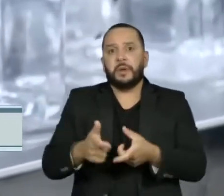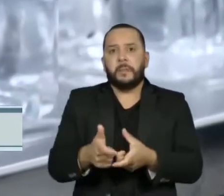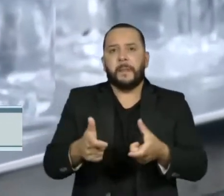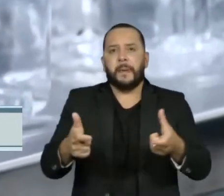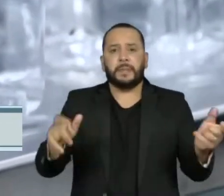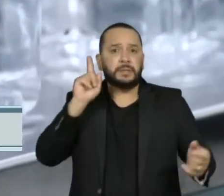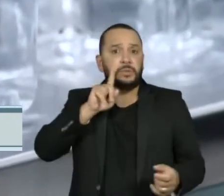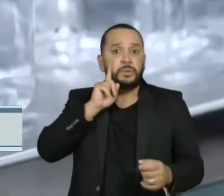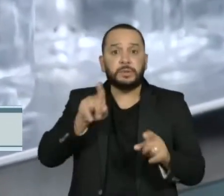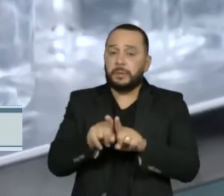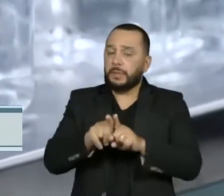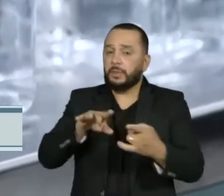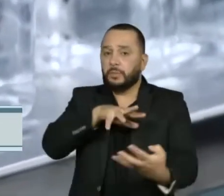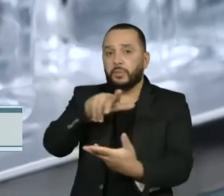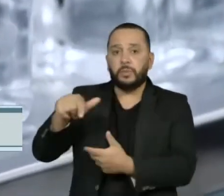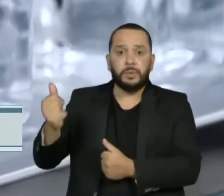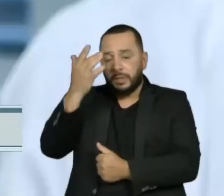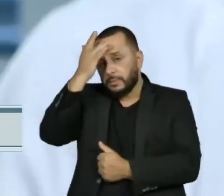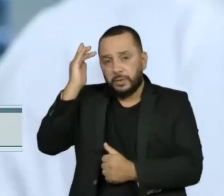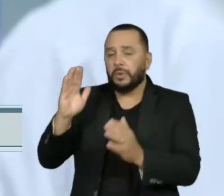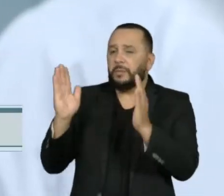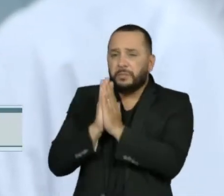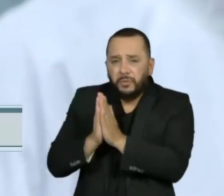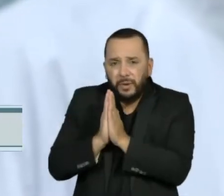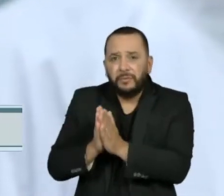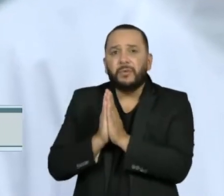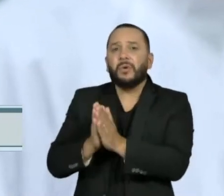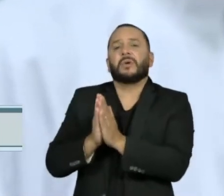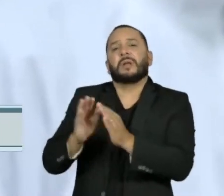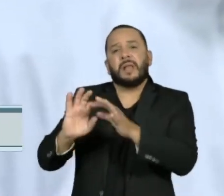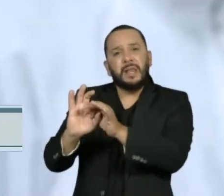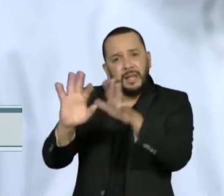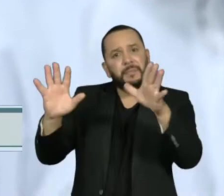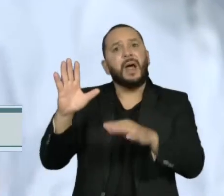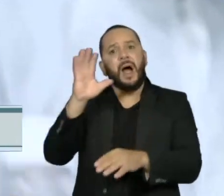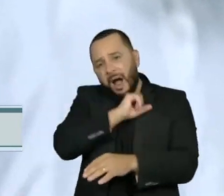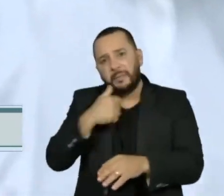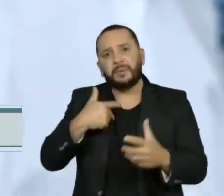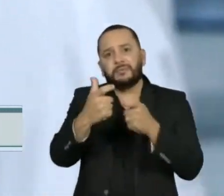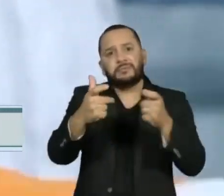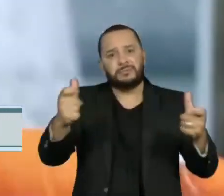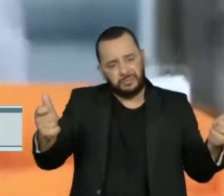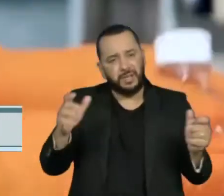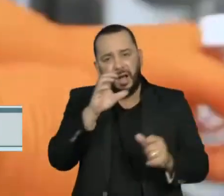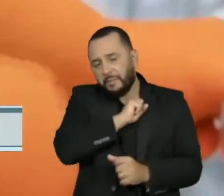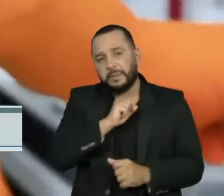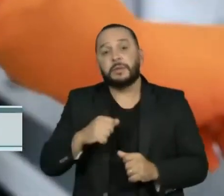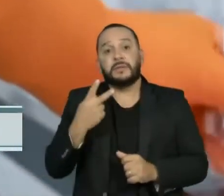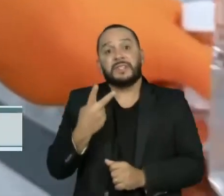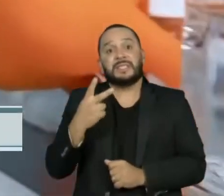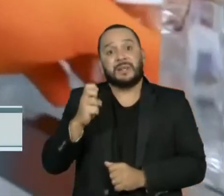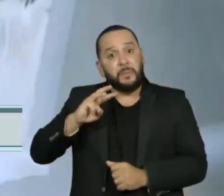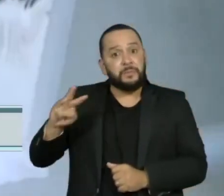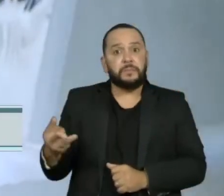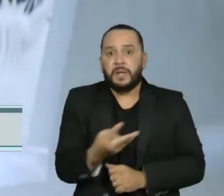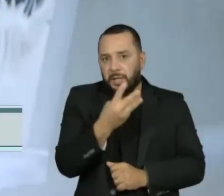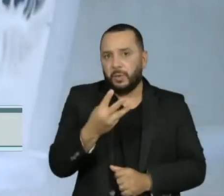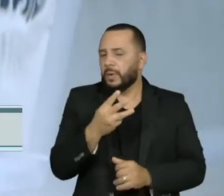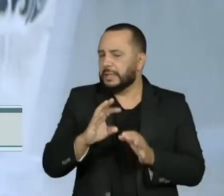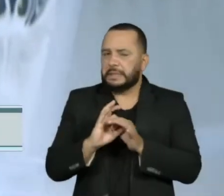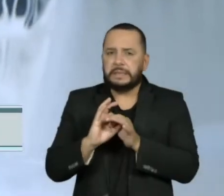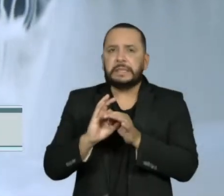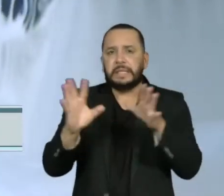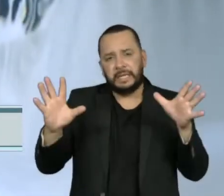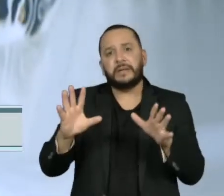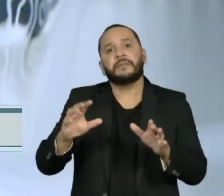alta para que os reguladores tomem uma decisão rápida. Cerca de 25 milhões de doses da vacina Pfizer podem estar disponíveis